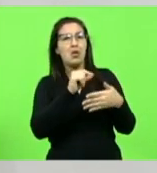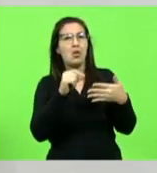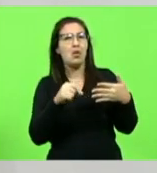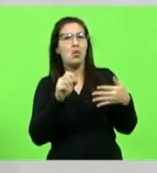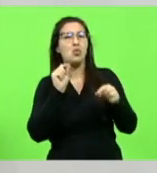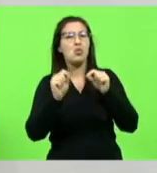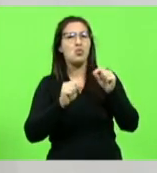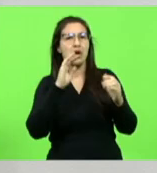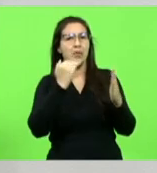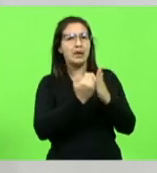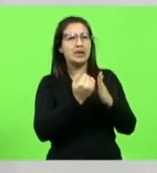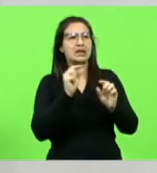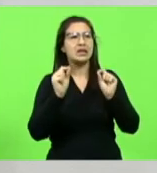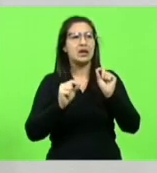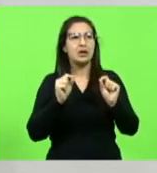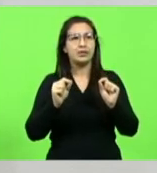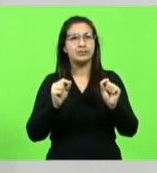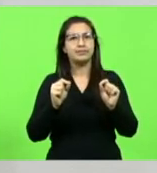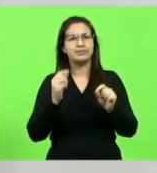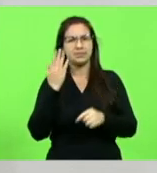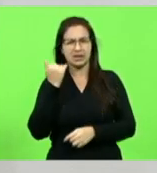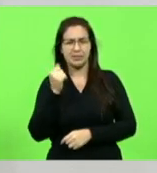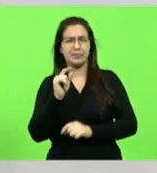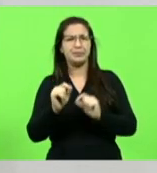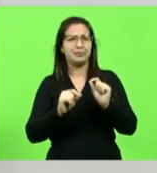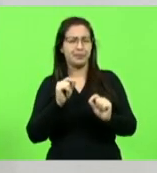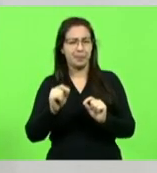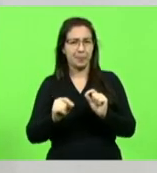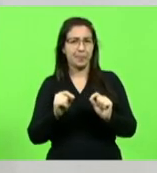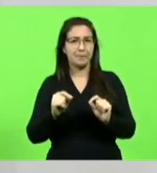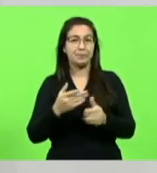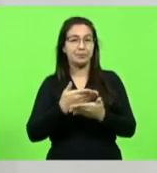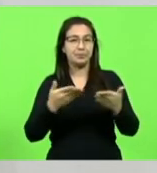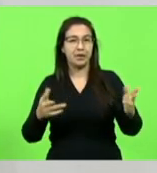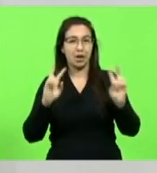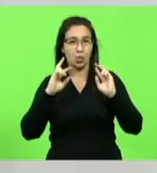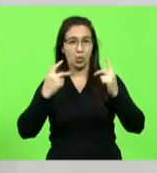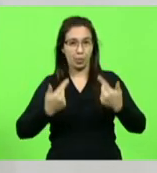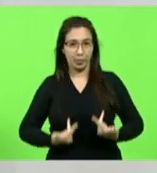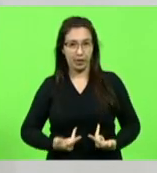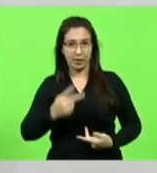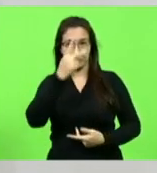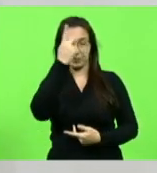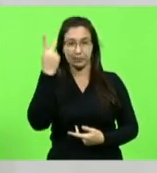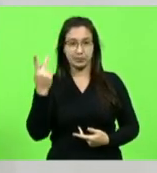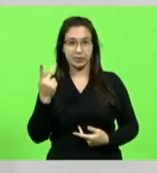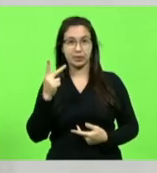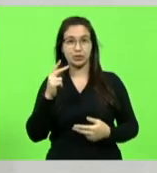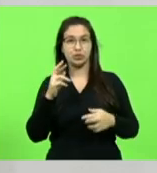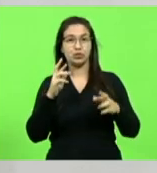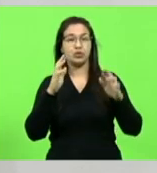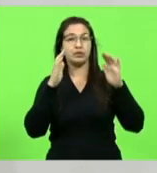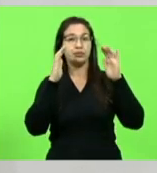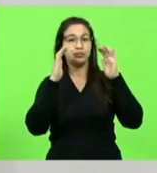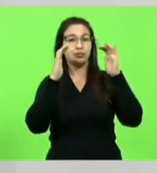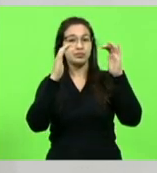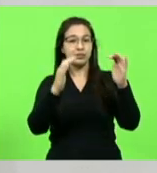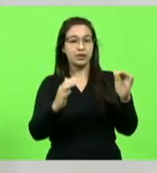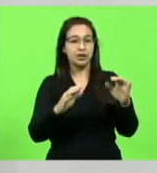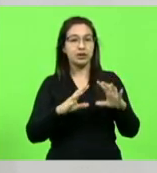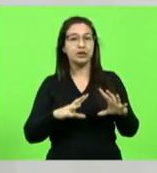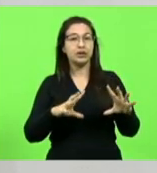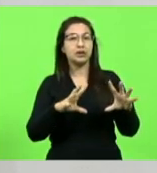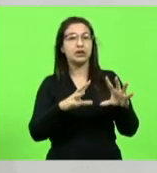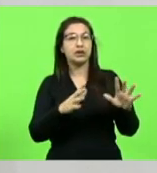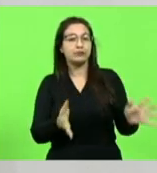seguir. Sabem, deputados, os seres humanos, eles aprendem a responder a incentivos desde muitos